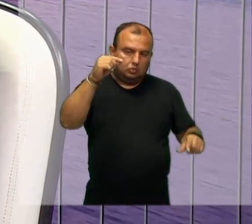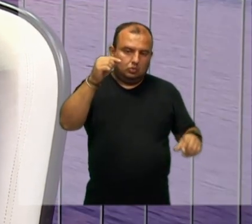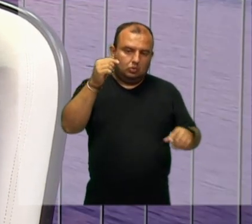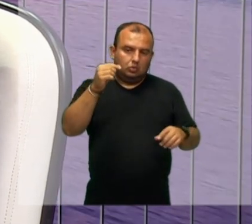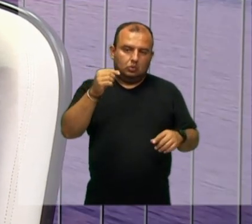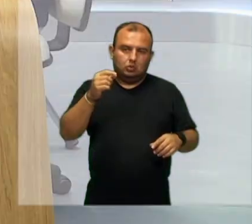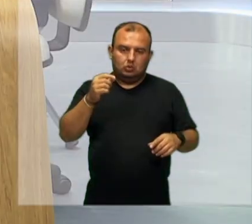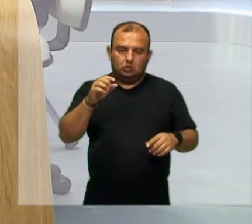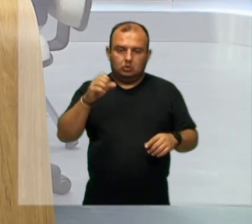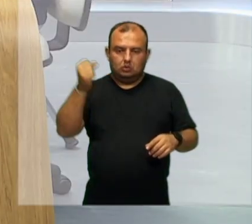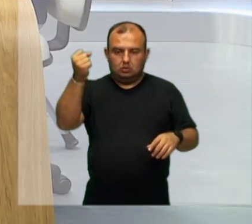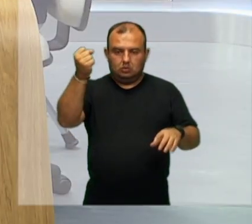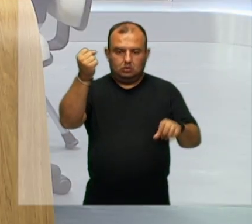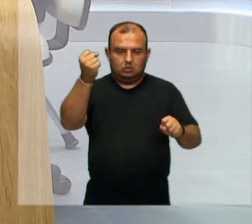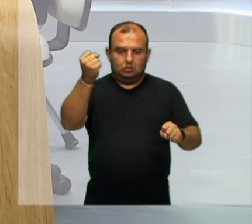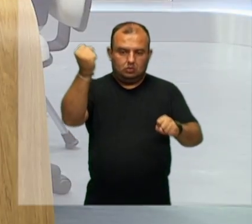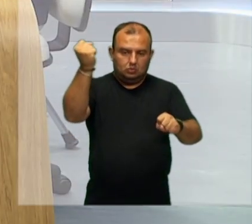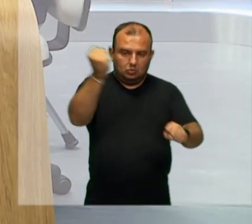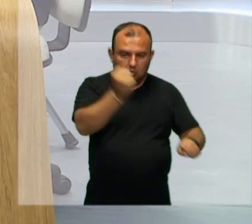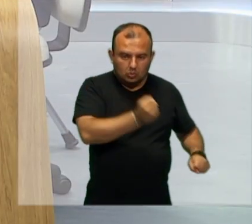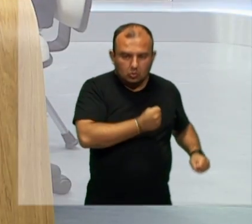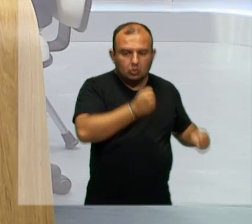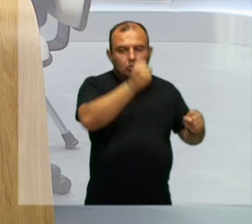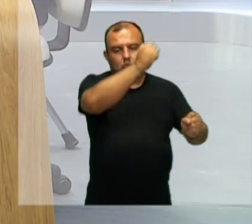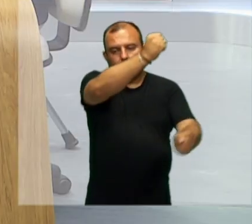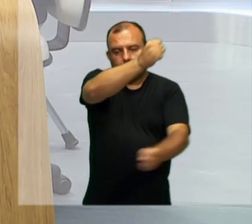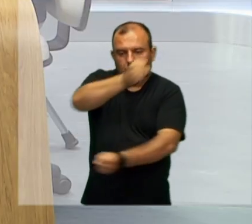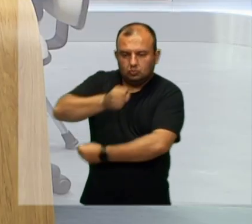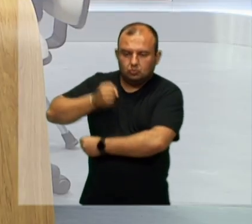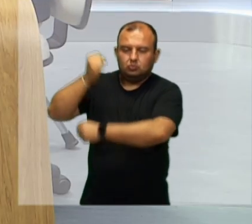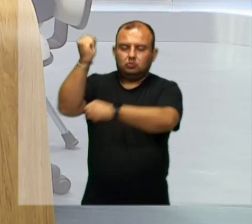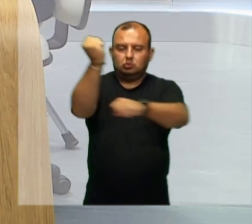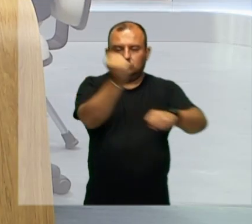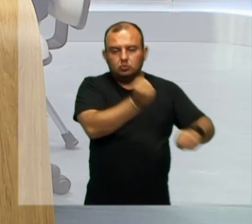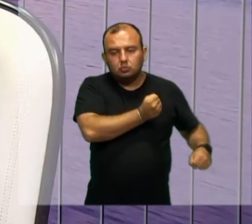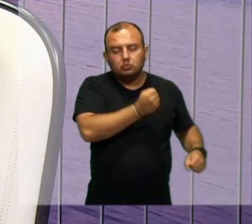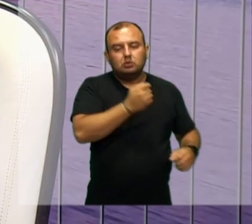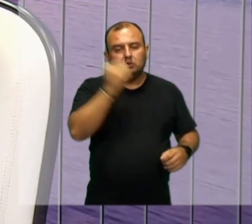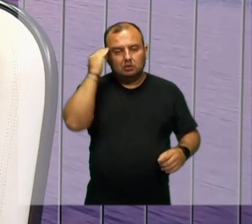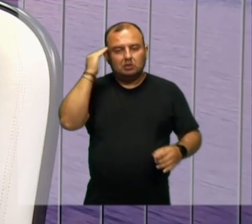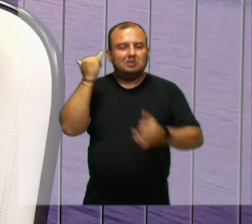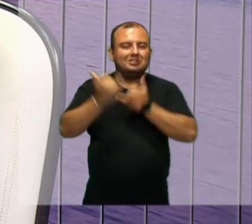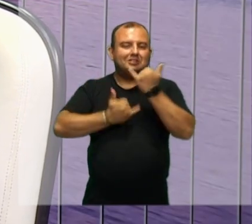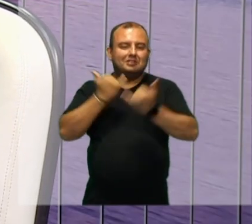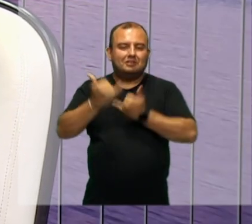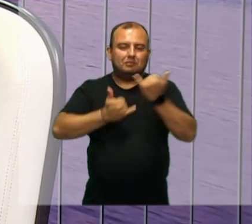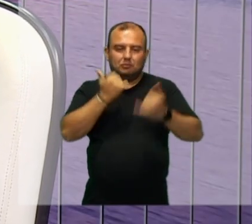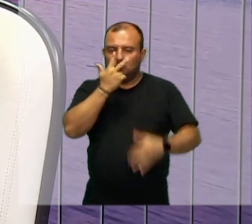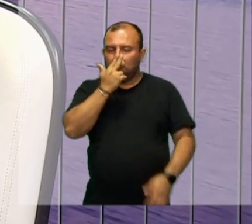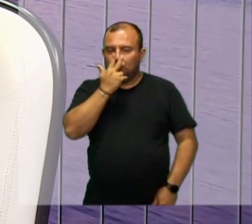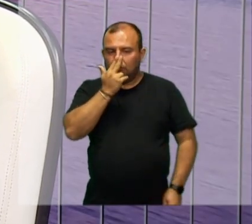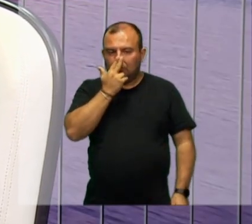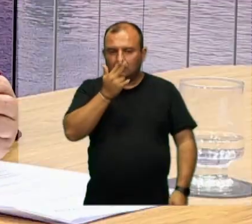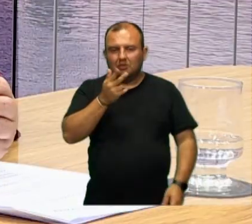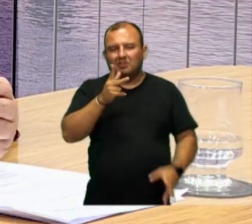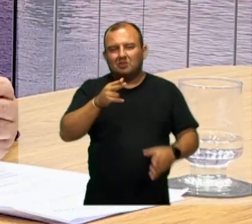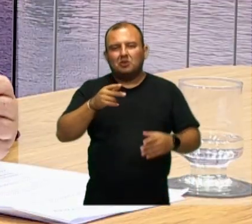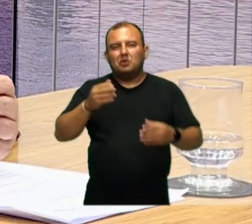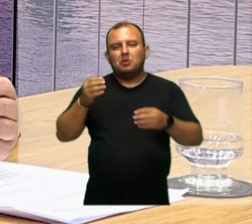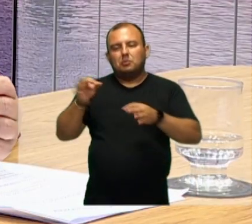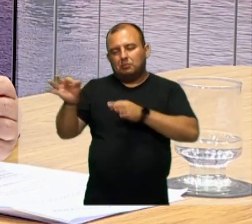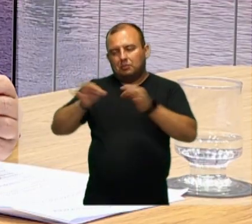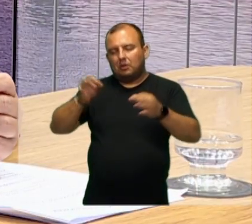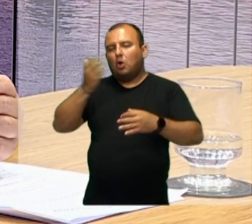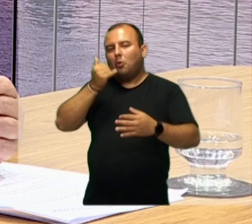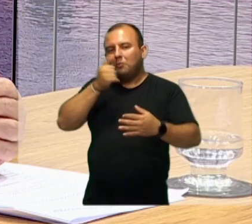pega uma mão em cima, a outra embaixo e rema só com uma pá. Só com uma pá. A gente brinca que parece uma pá de polenta, só que grande,